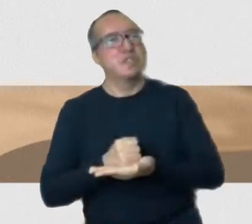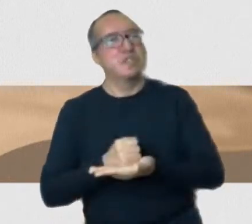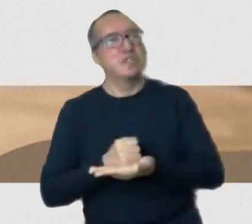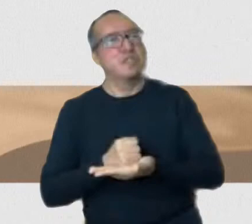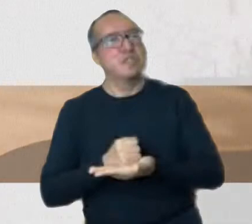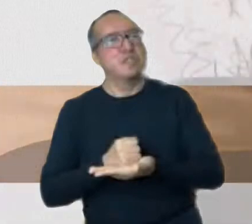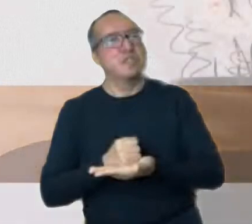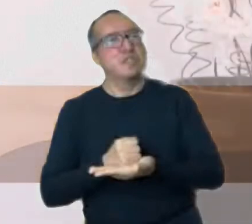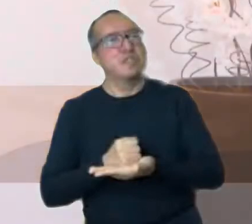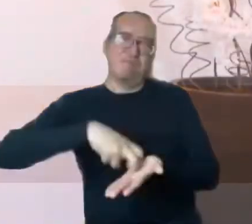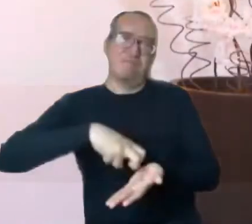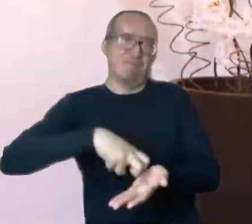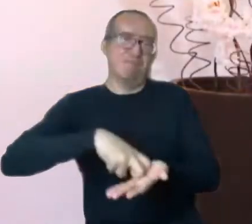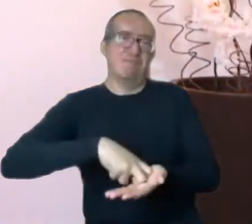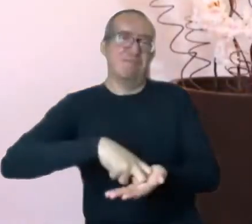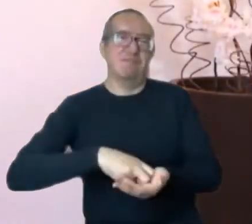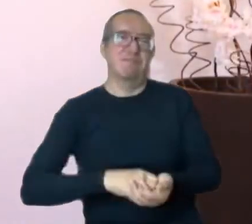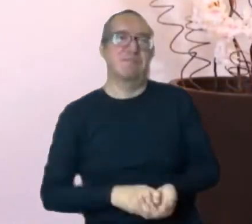vida eterna.